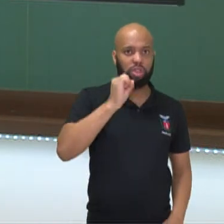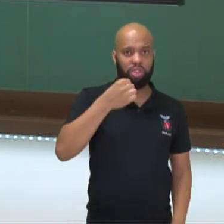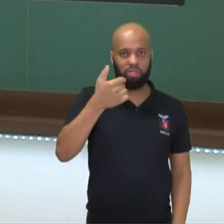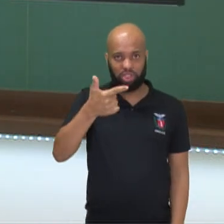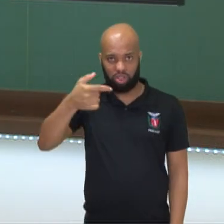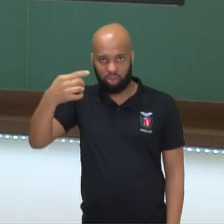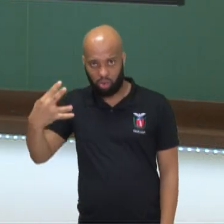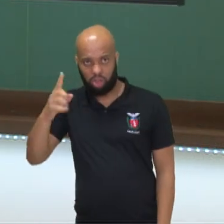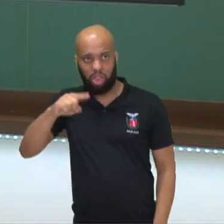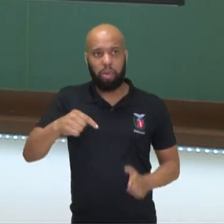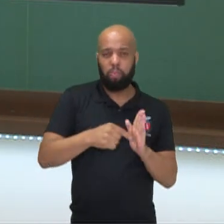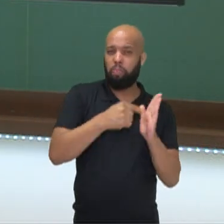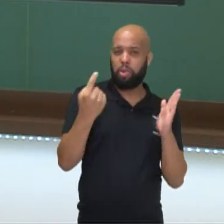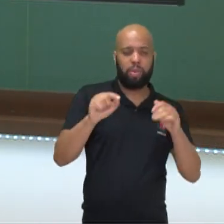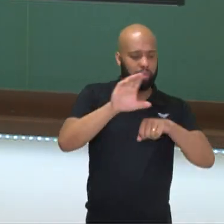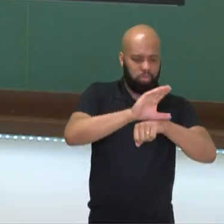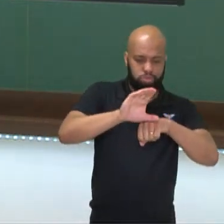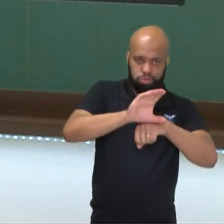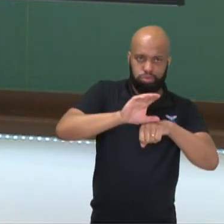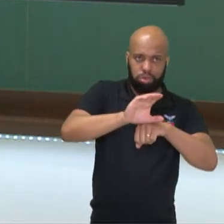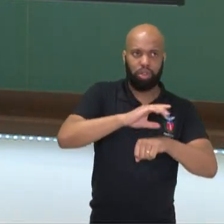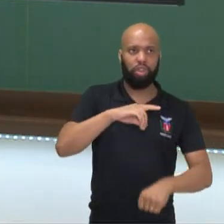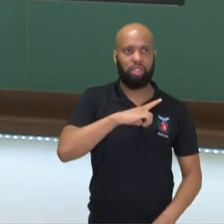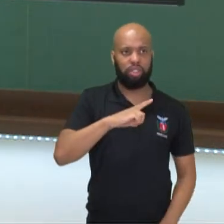1824, nossa primeira Constituição,